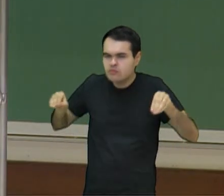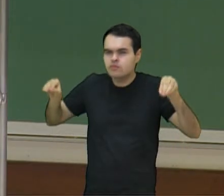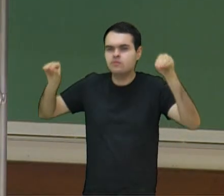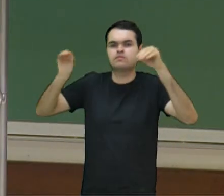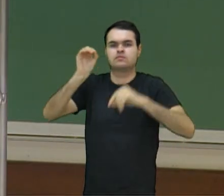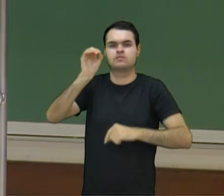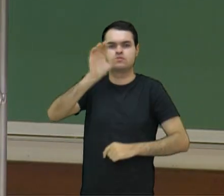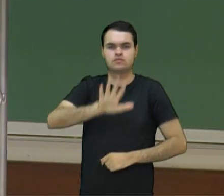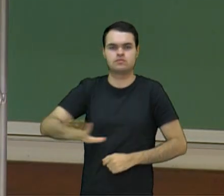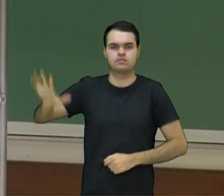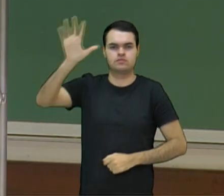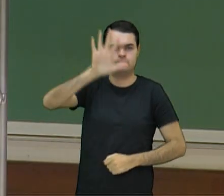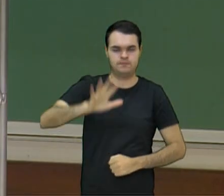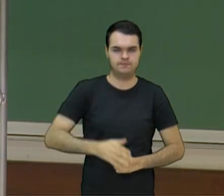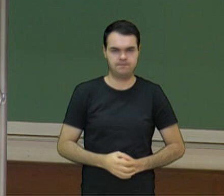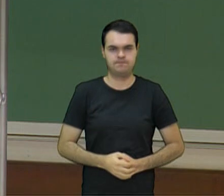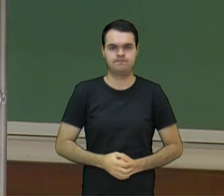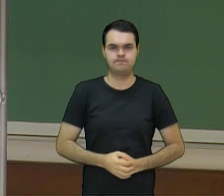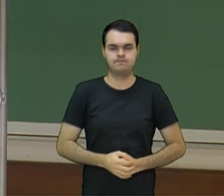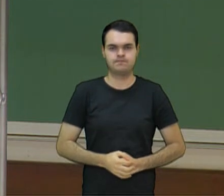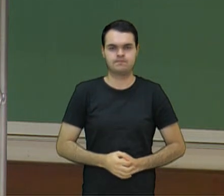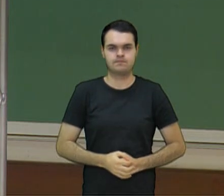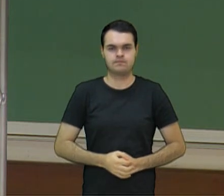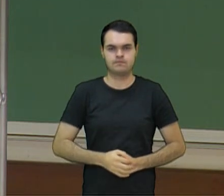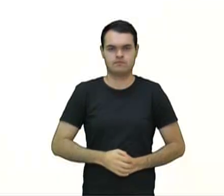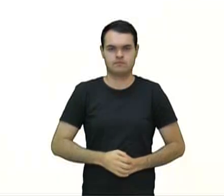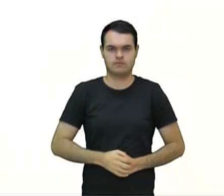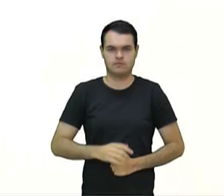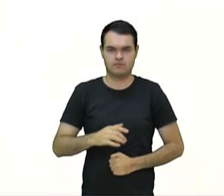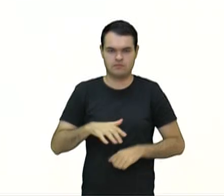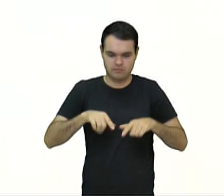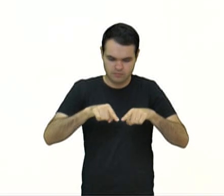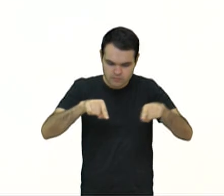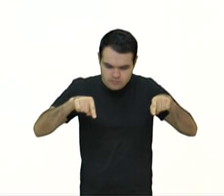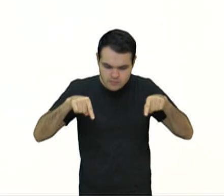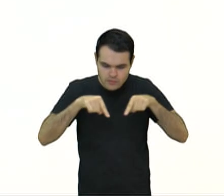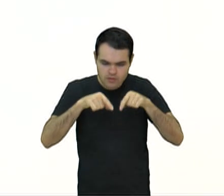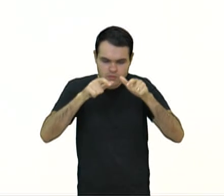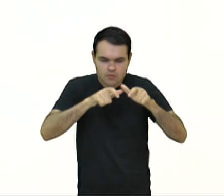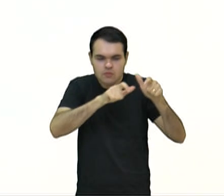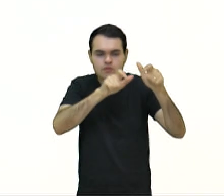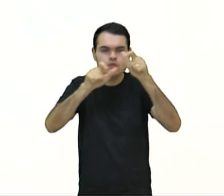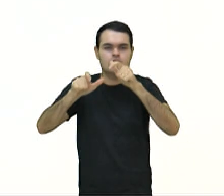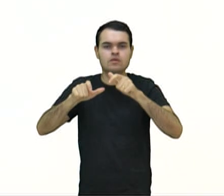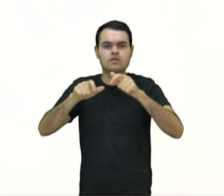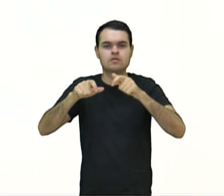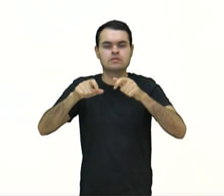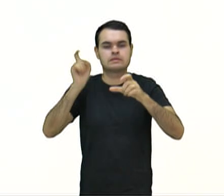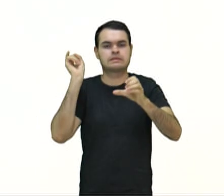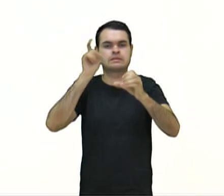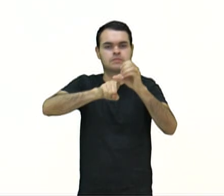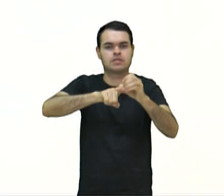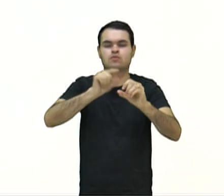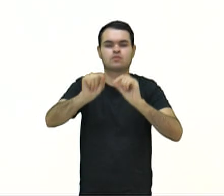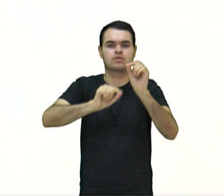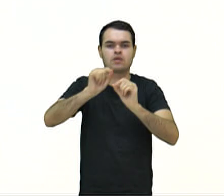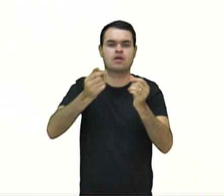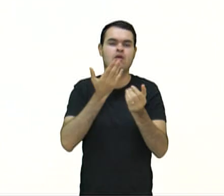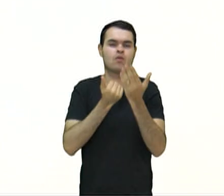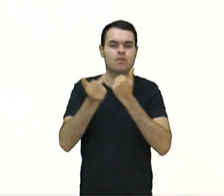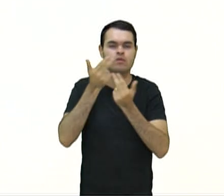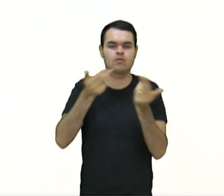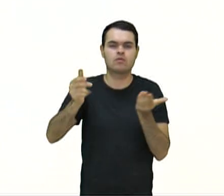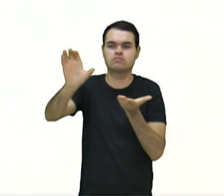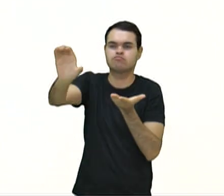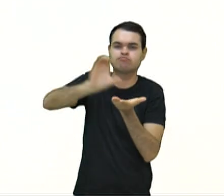continente da Oceania. Esses territórios, eles são muito dependentes da importação de alimentos. Eles importam alimentos